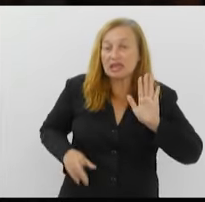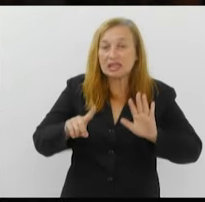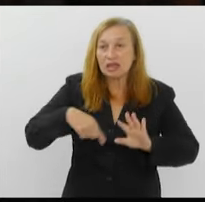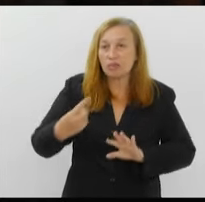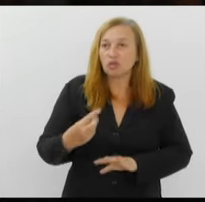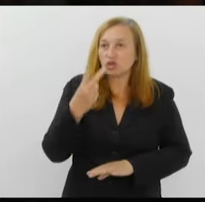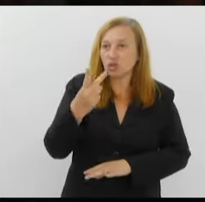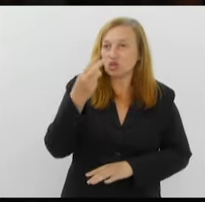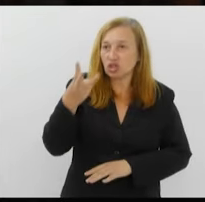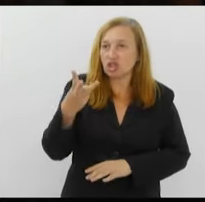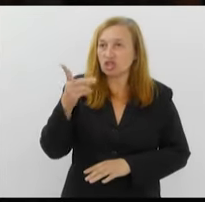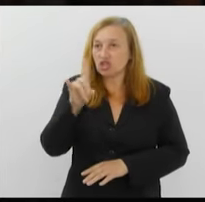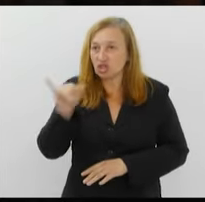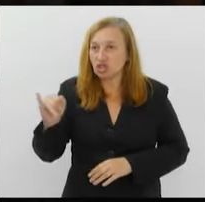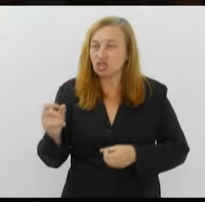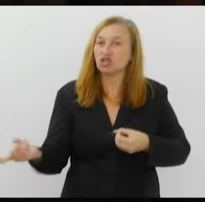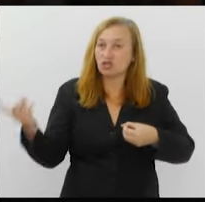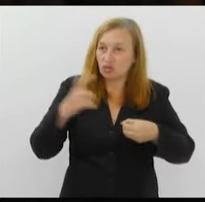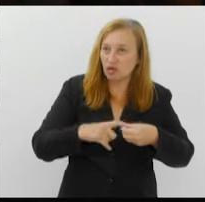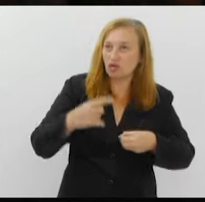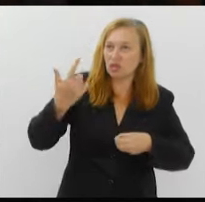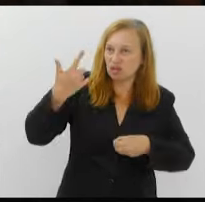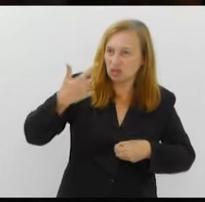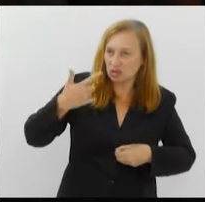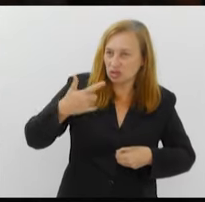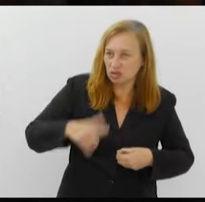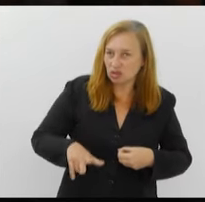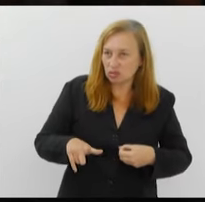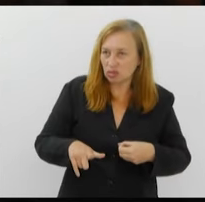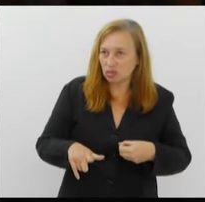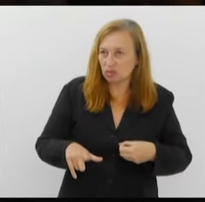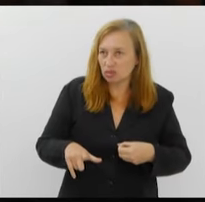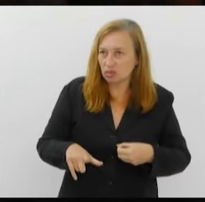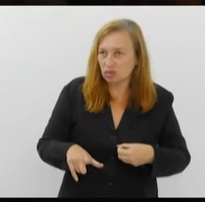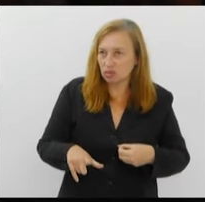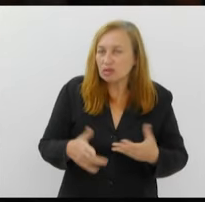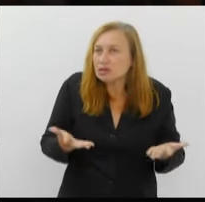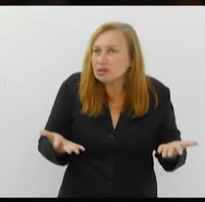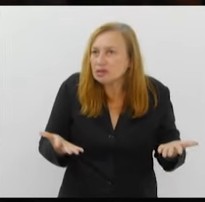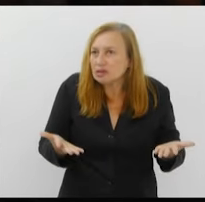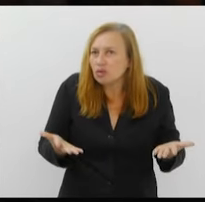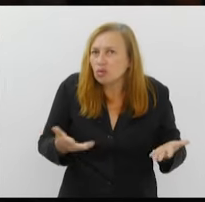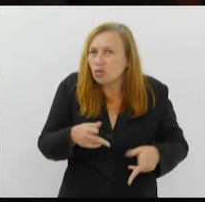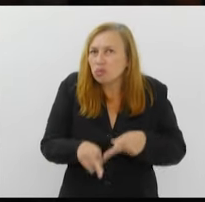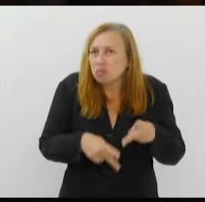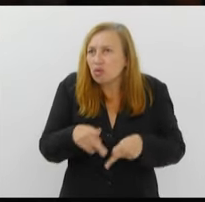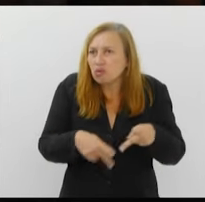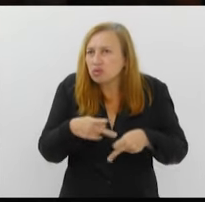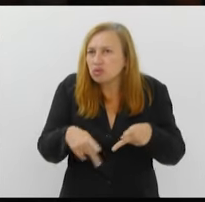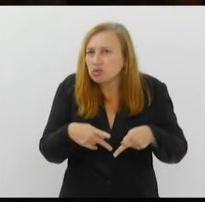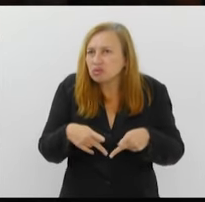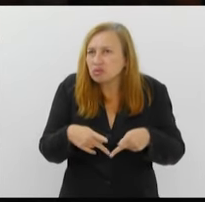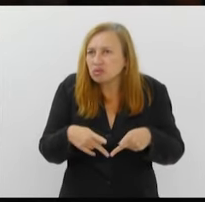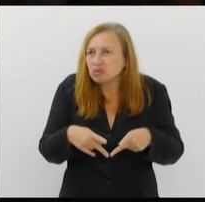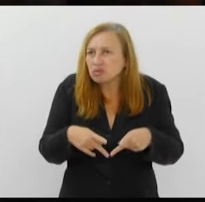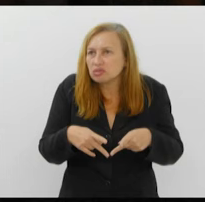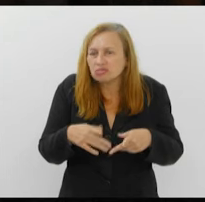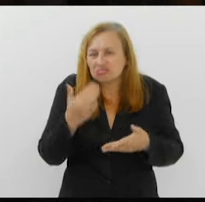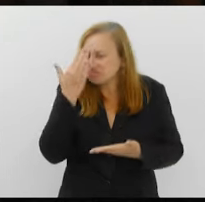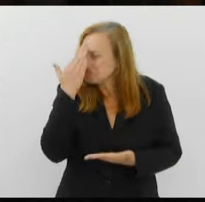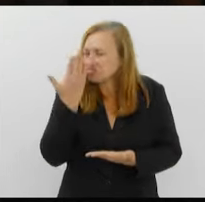2, 3 dias, 4 dias, colocam de volta. Isso a população está um pouco